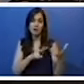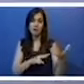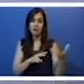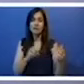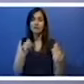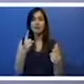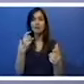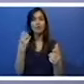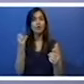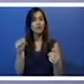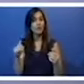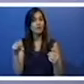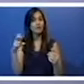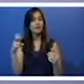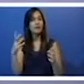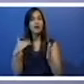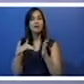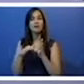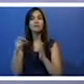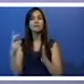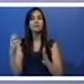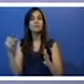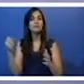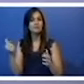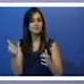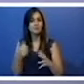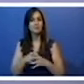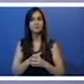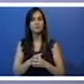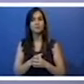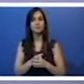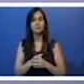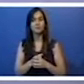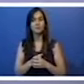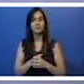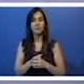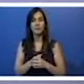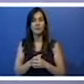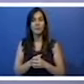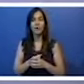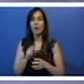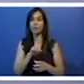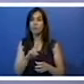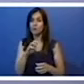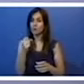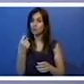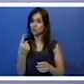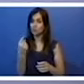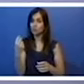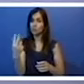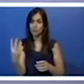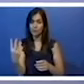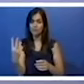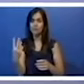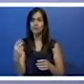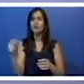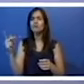a 203 vamos resolver atividades juntos atividades 1 e 2 páginas